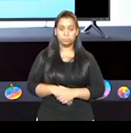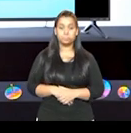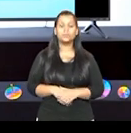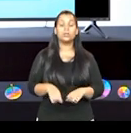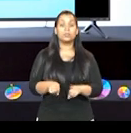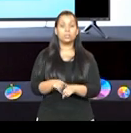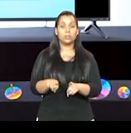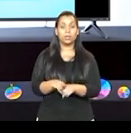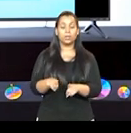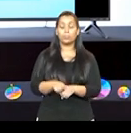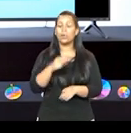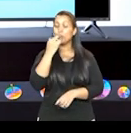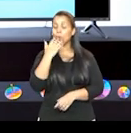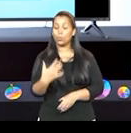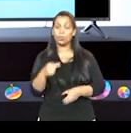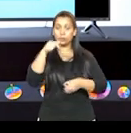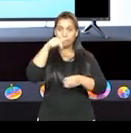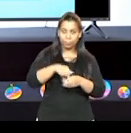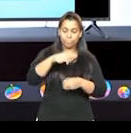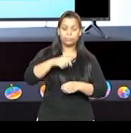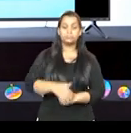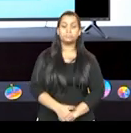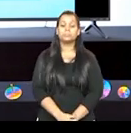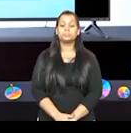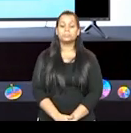papel colorido.